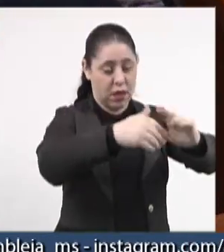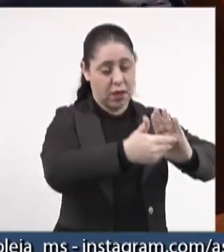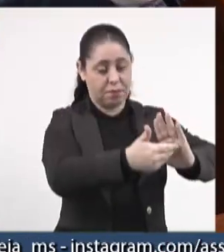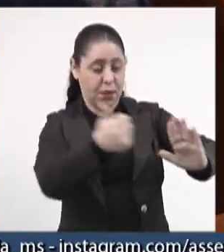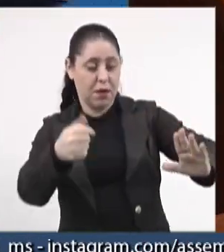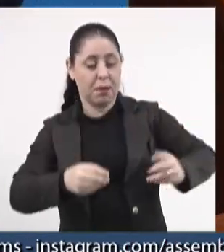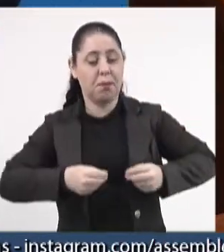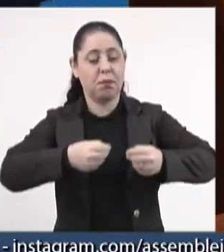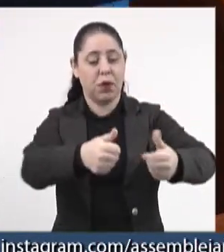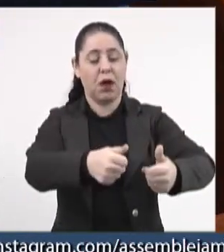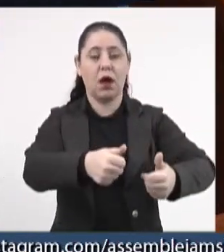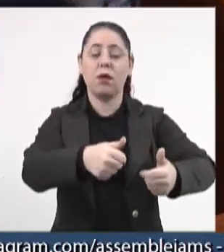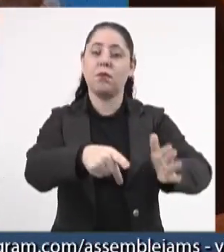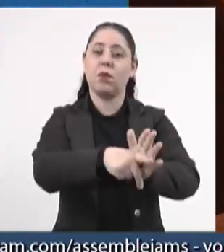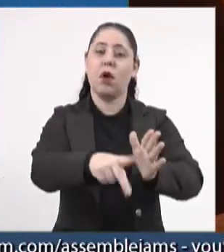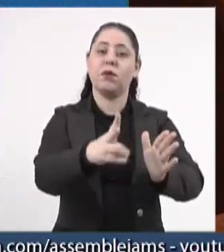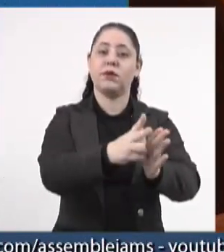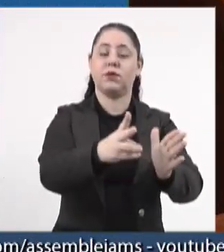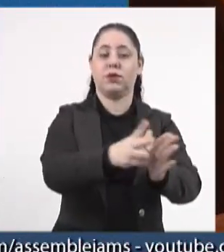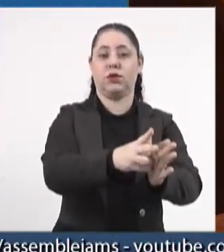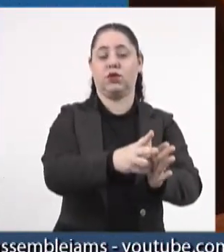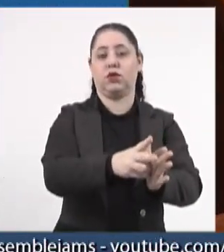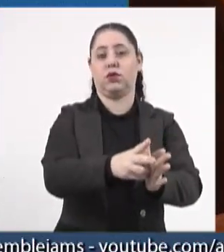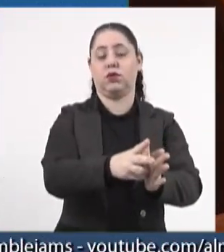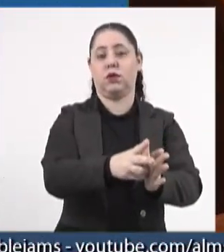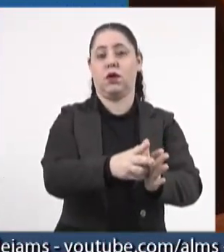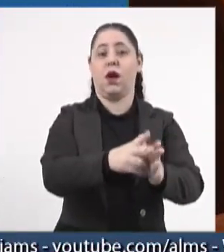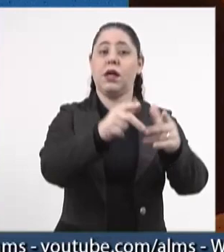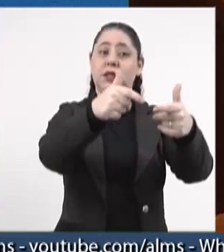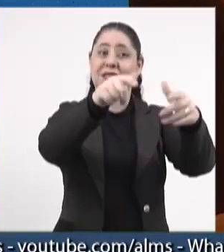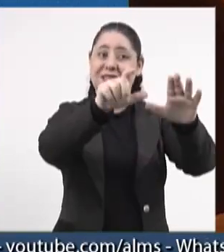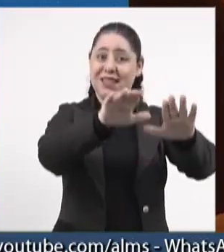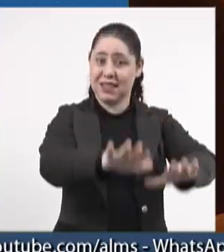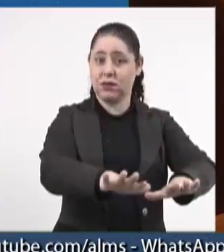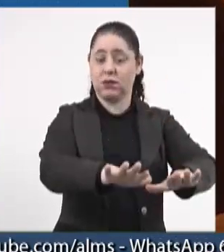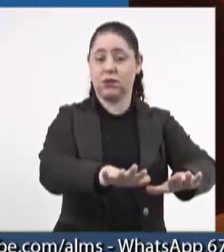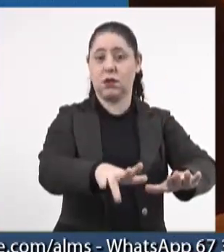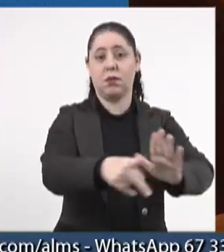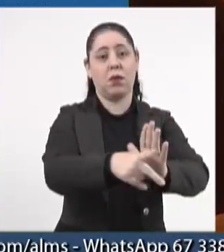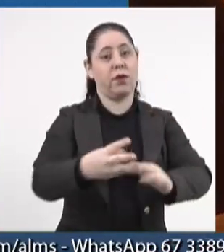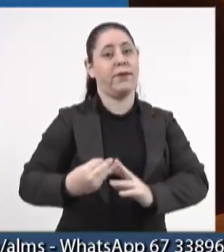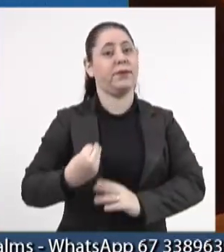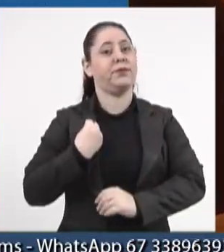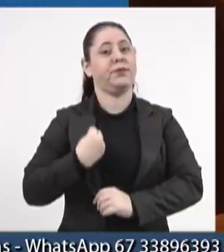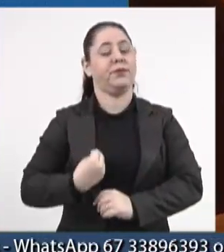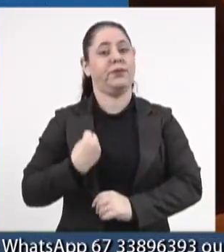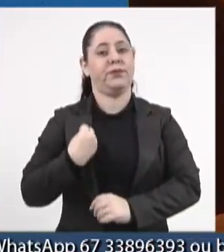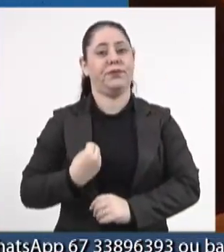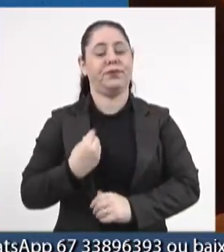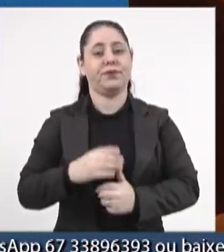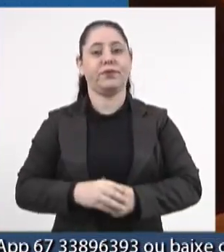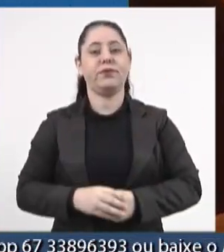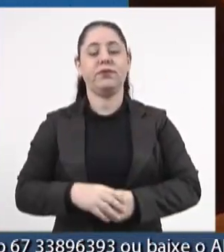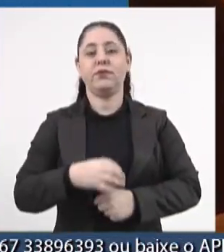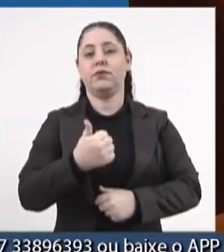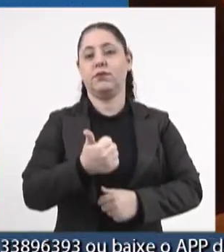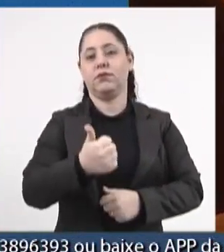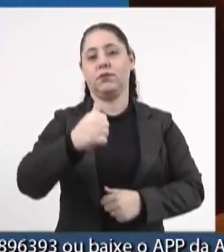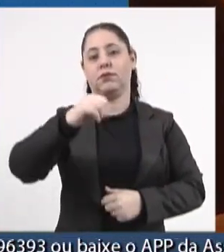e daqui para frente, a terra que o índio estava presente